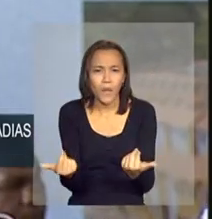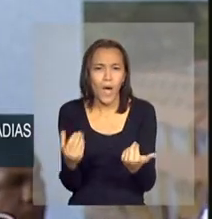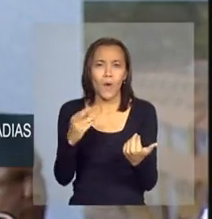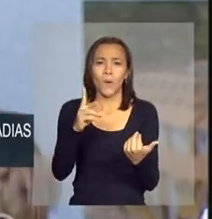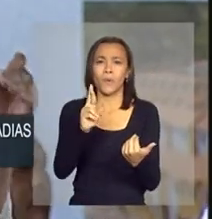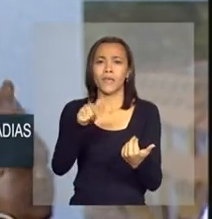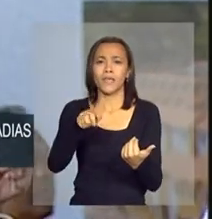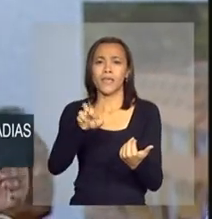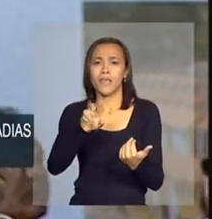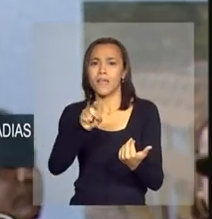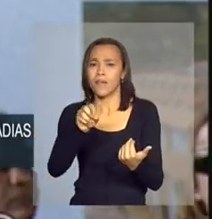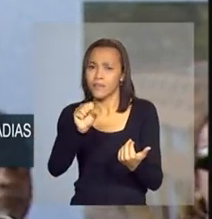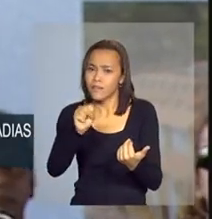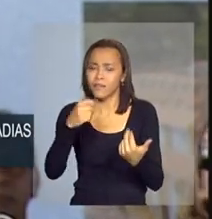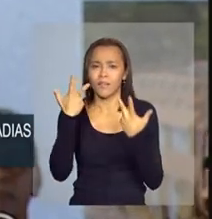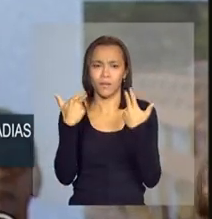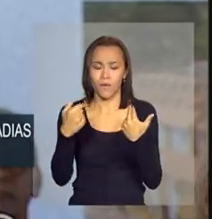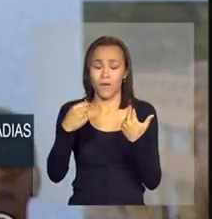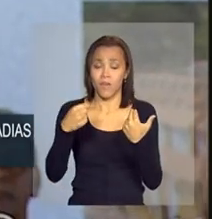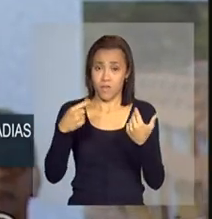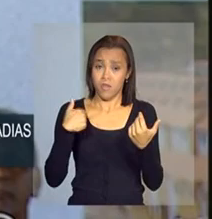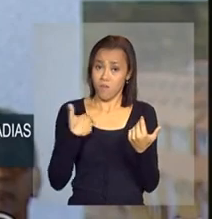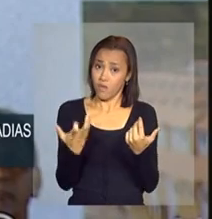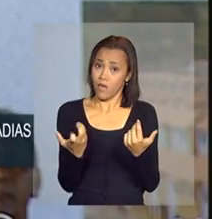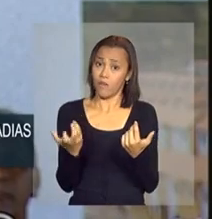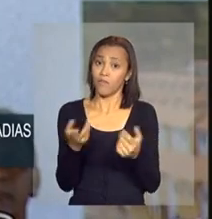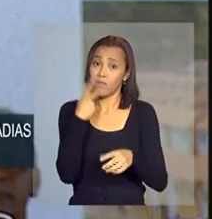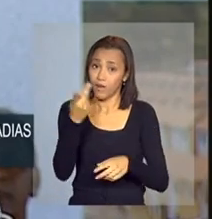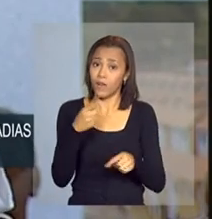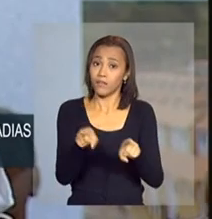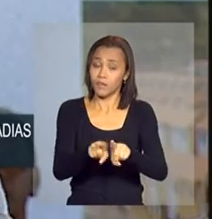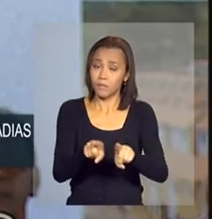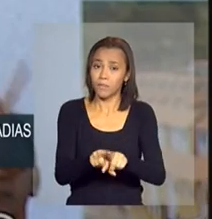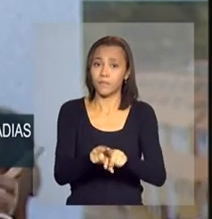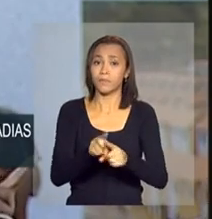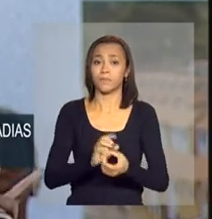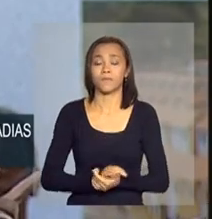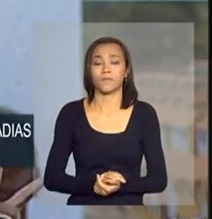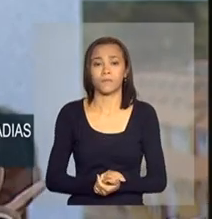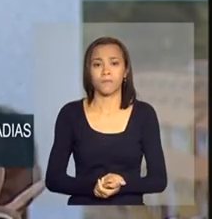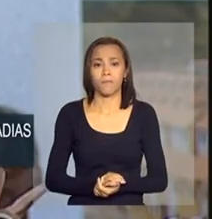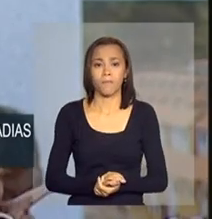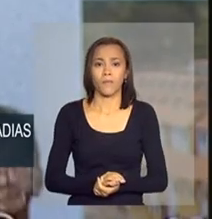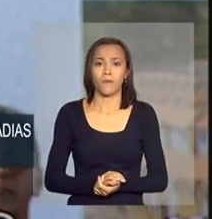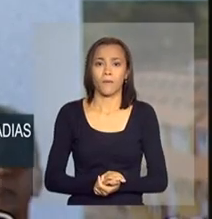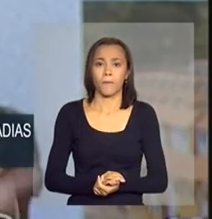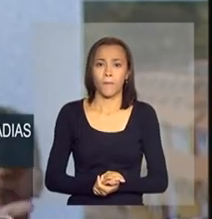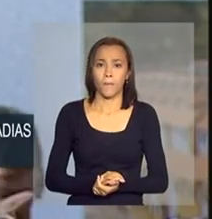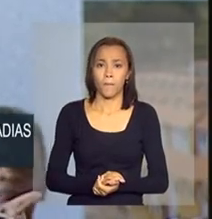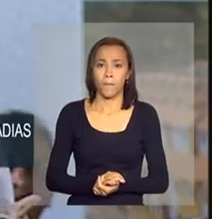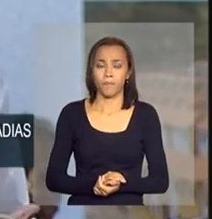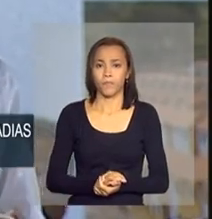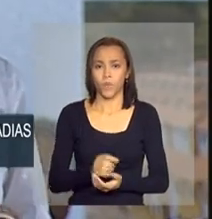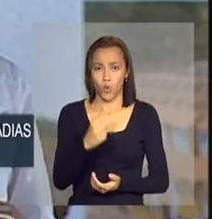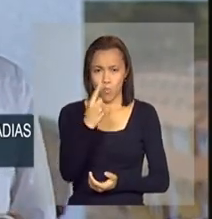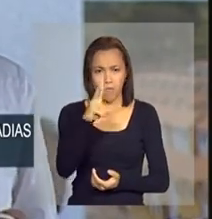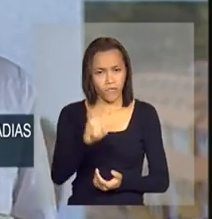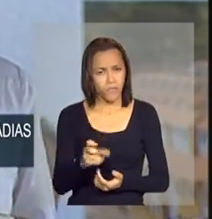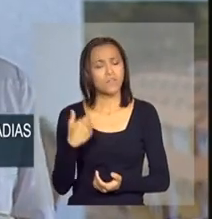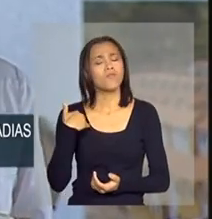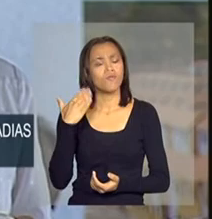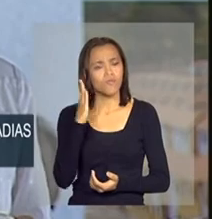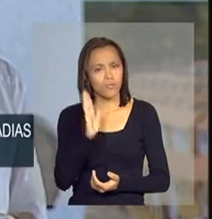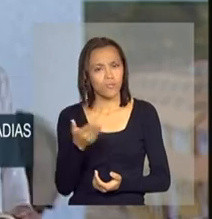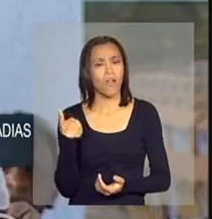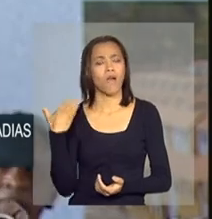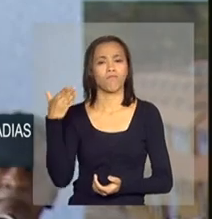estarei aqui novamente Rio Preto e quero dizer o seguinte eu quero dizer o seguinte uma vez eu já